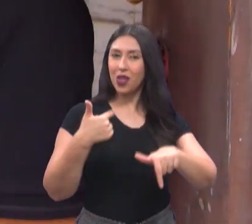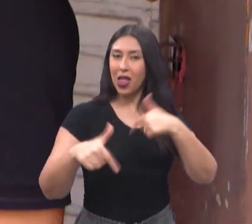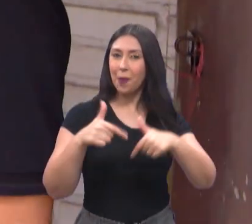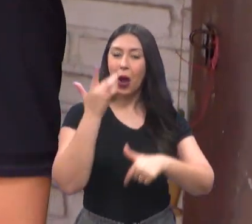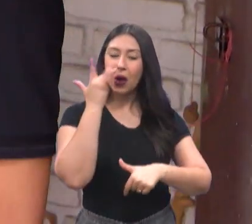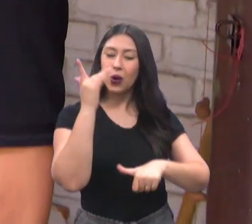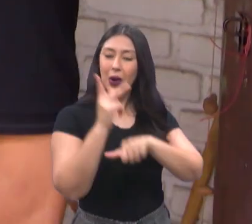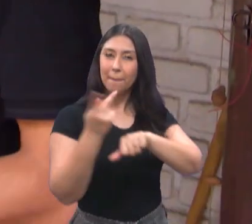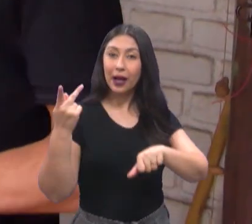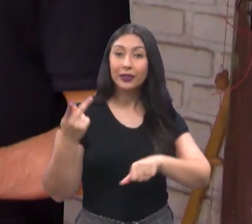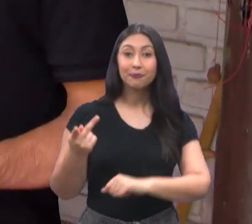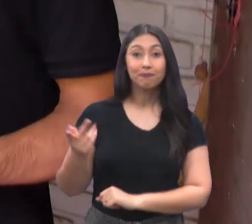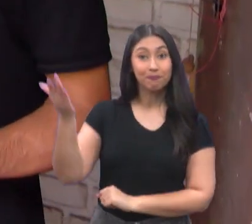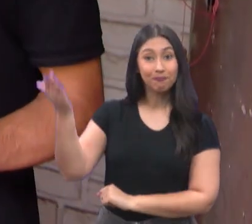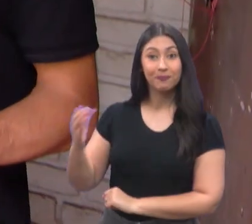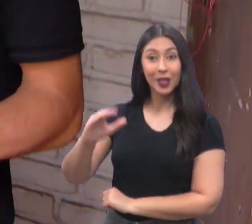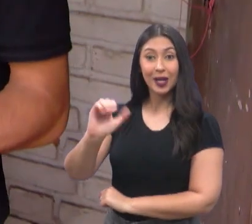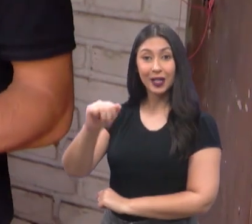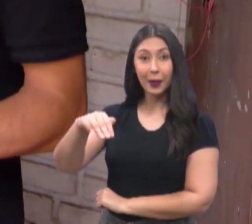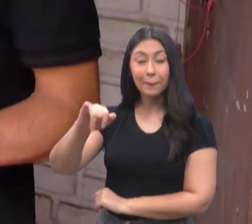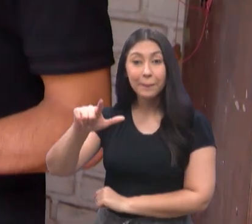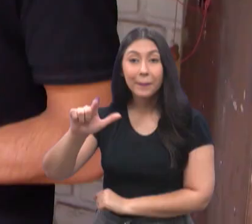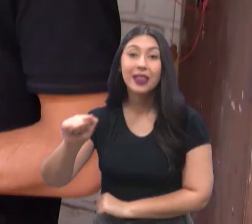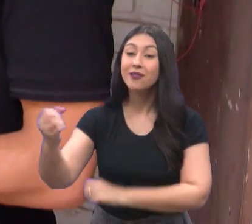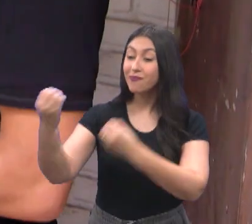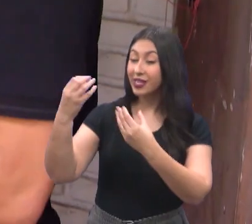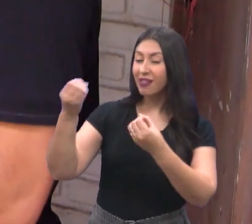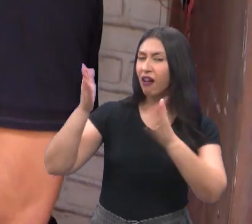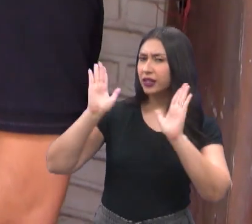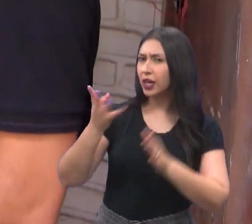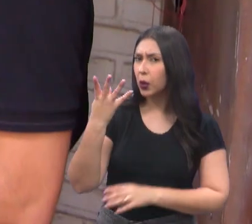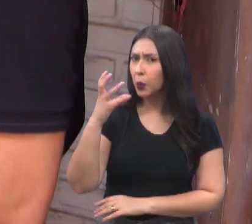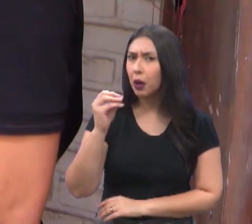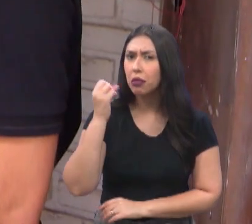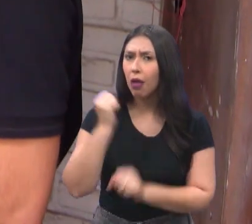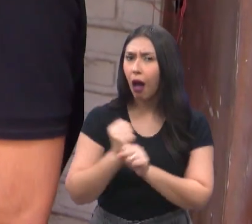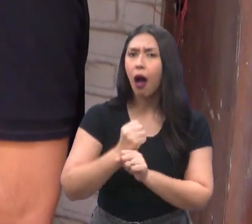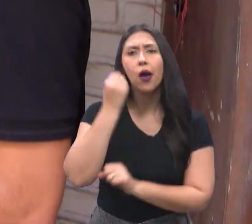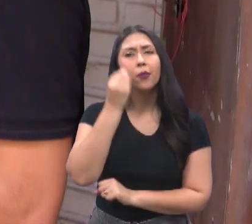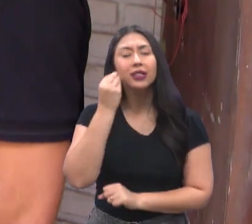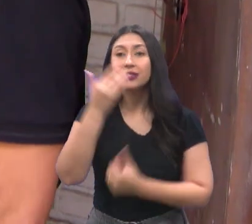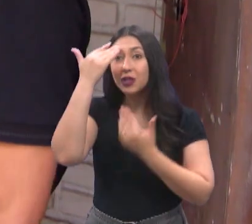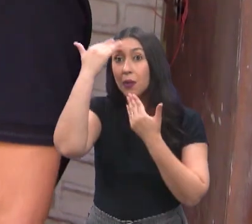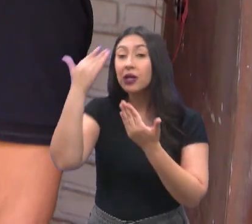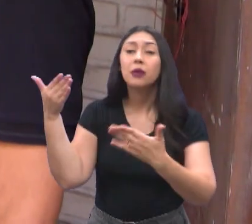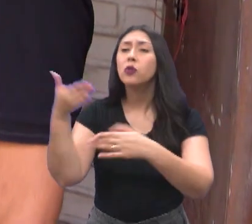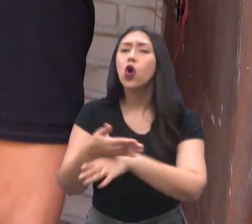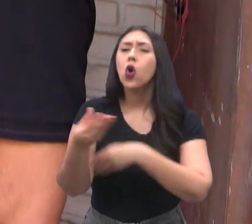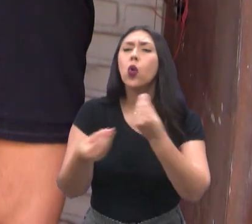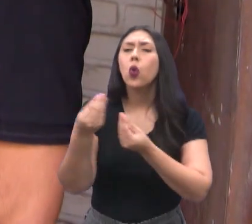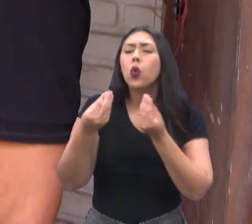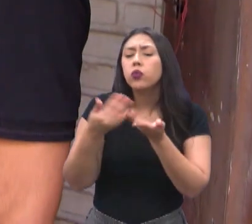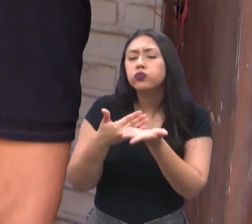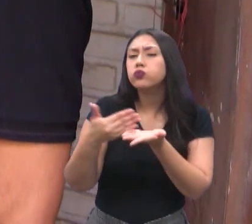tudo é a Camila, que tem mais de 40 anos de experiência. Camila, obrigado pela sua participação. Como começou sua história nessa